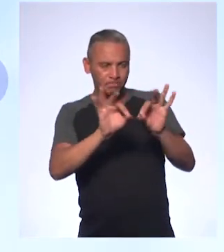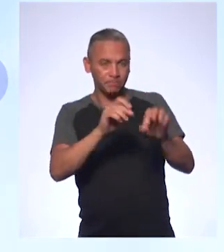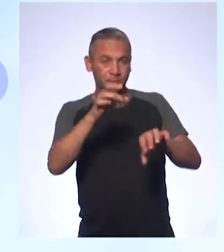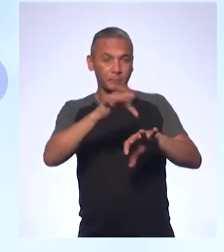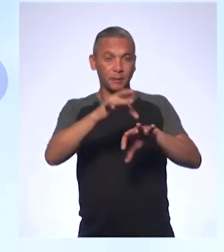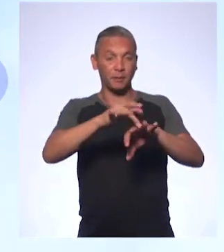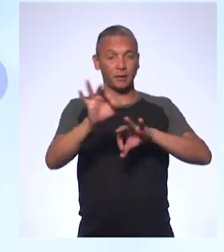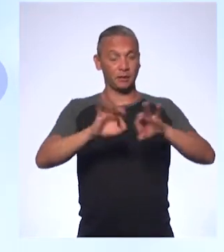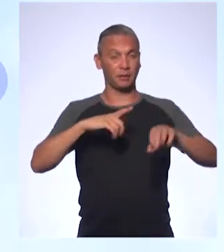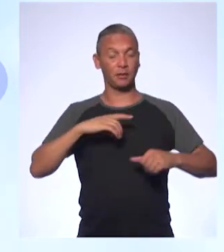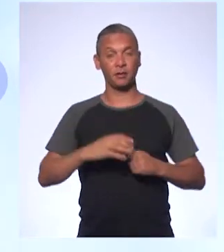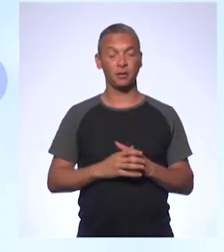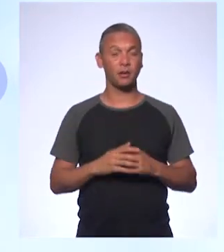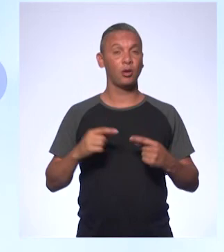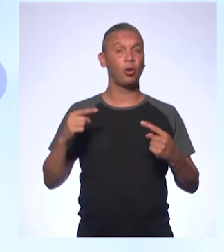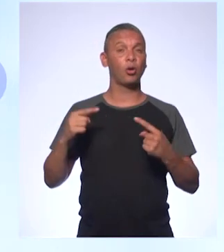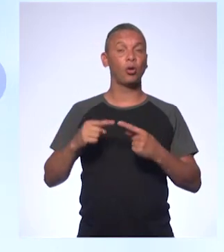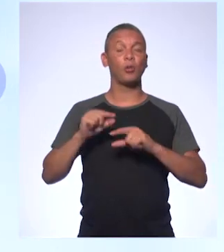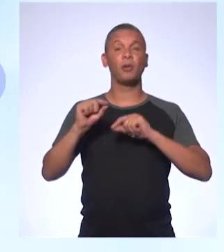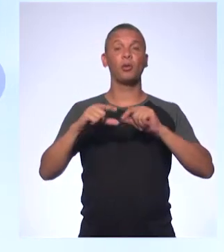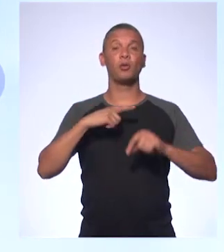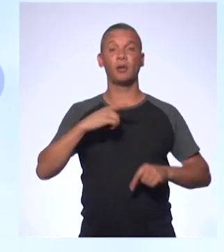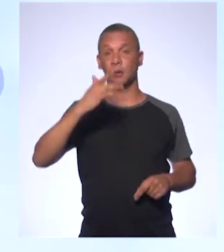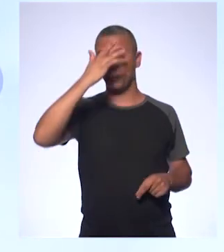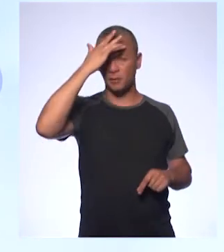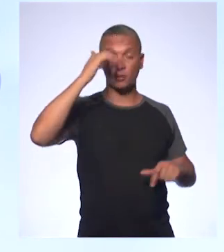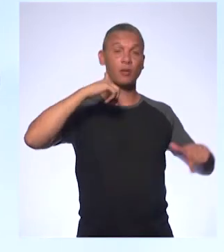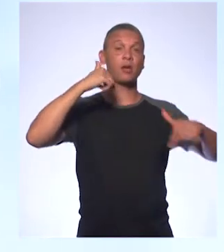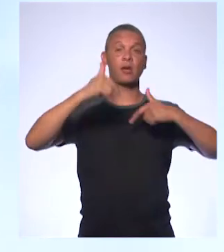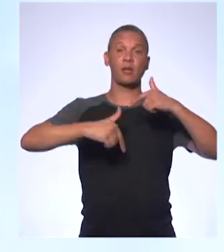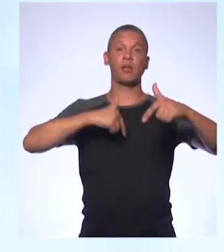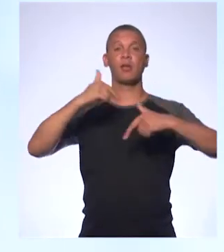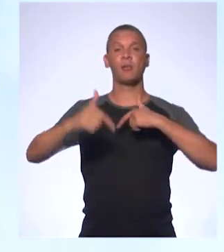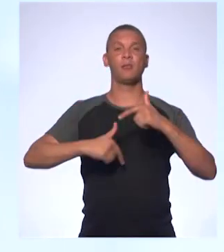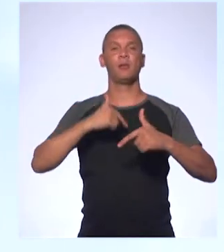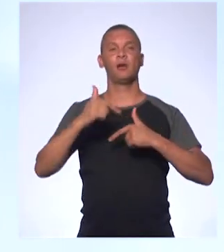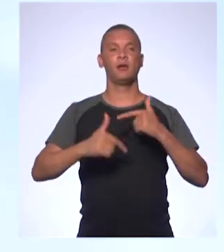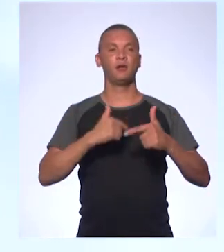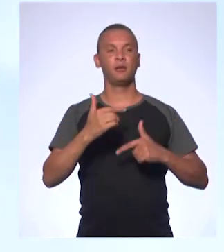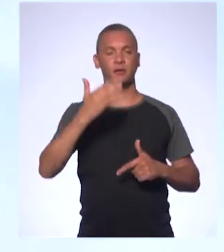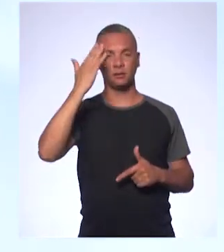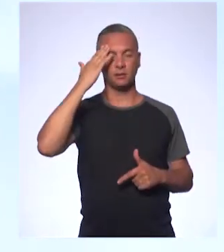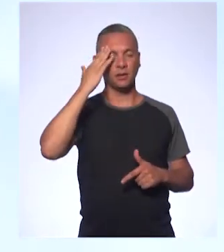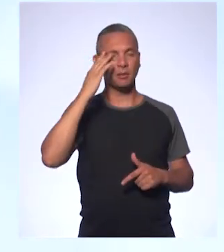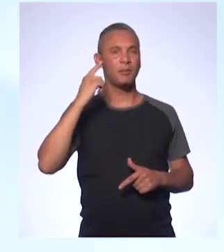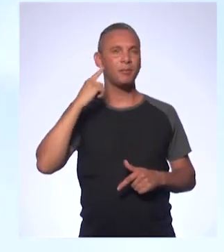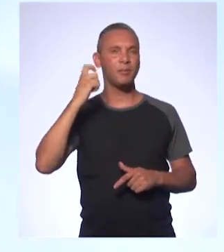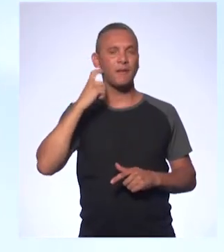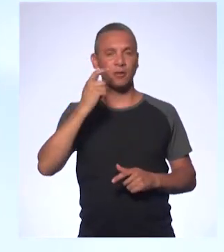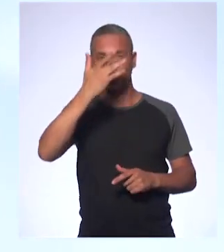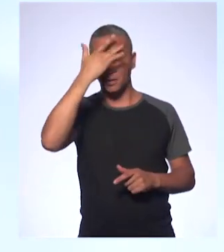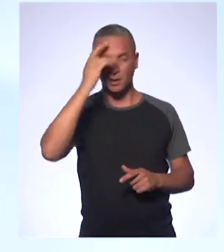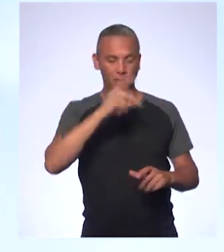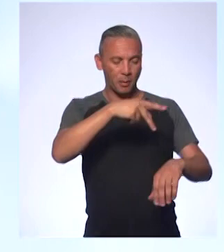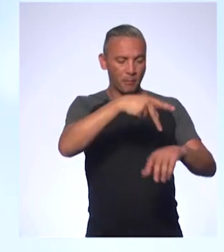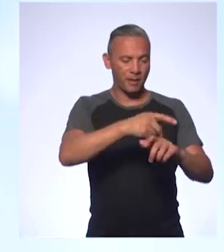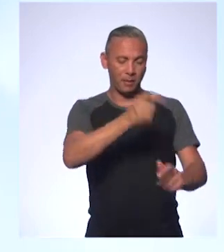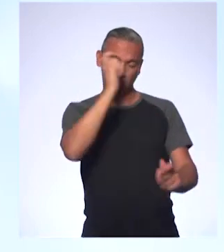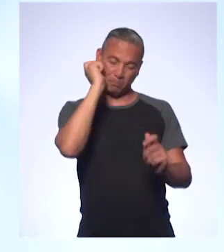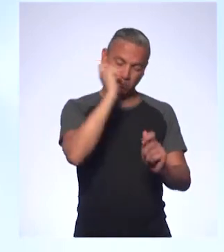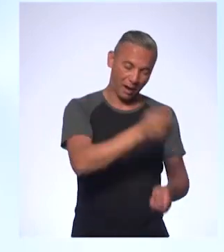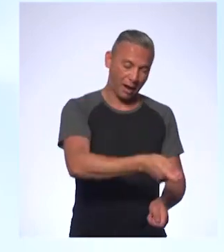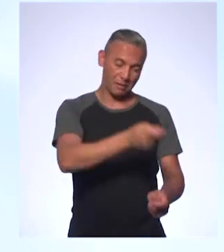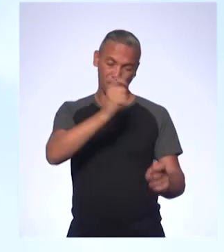se remete a um trabalhador que trabalha em... Sabe aquele barulho da picareta na pedra? Pim,